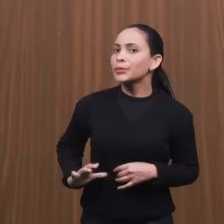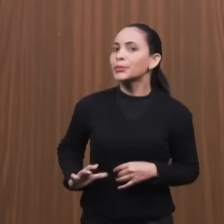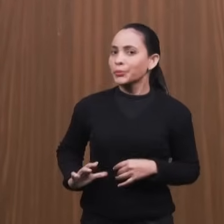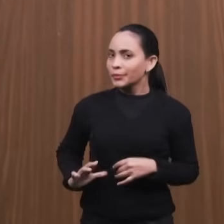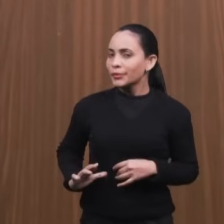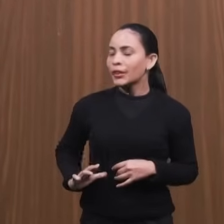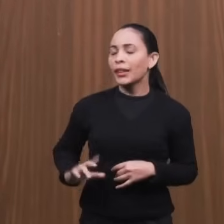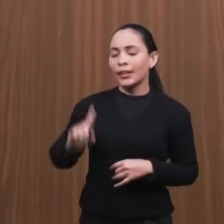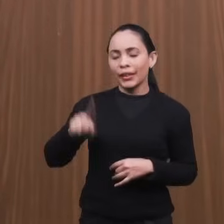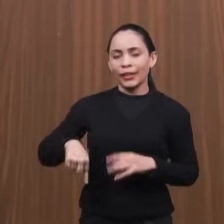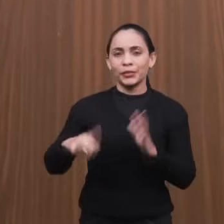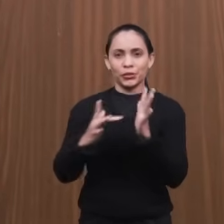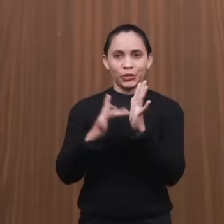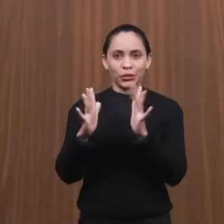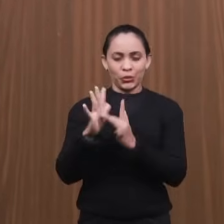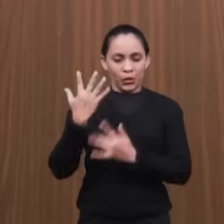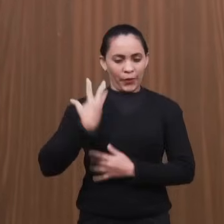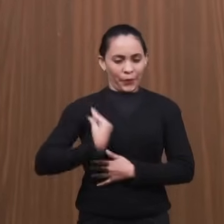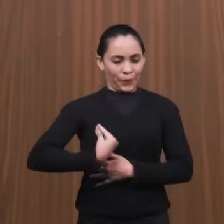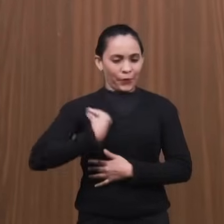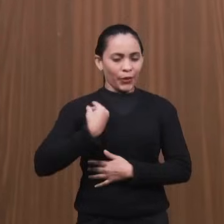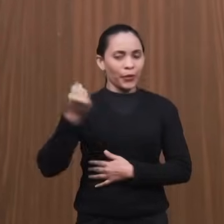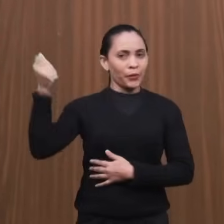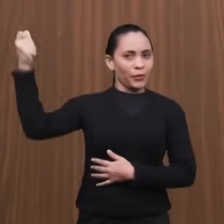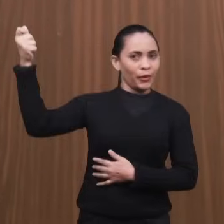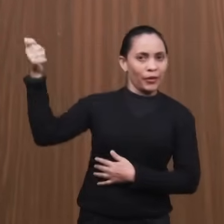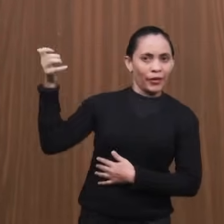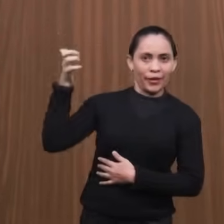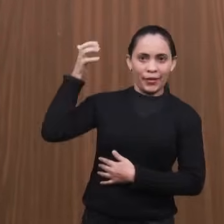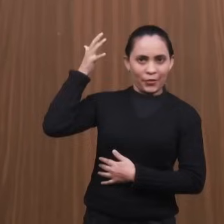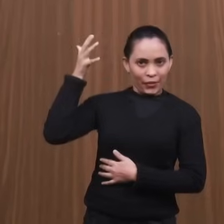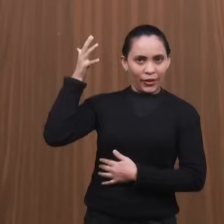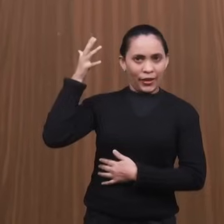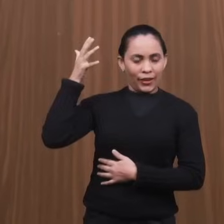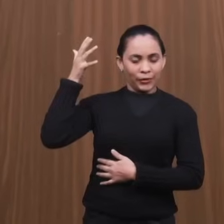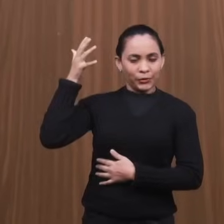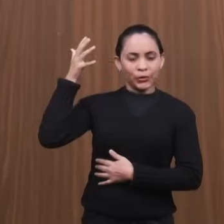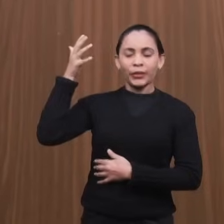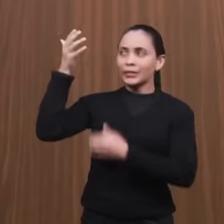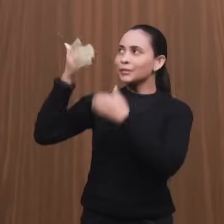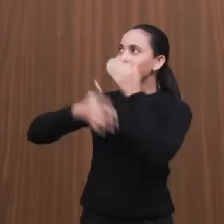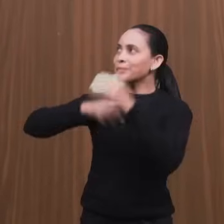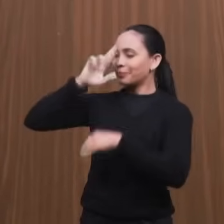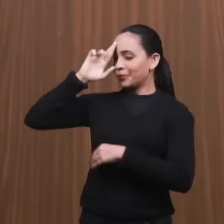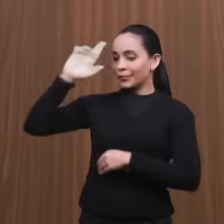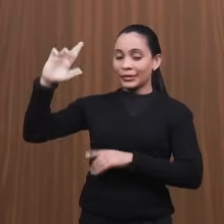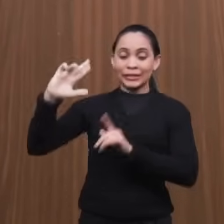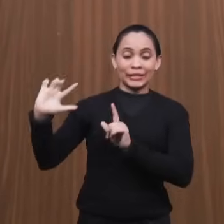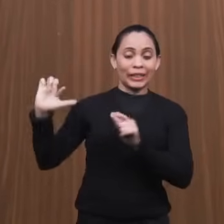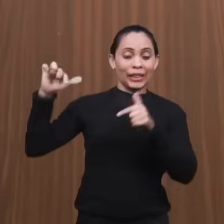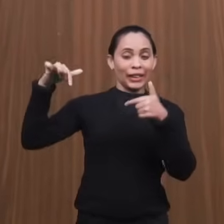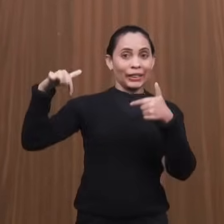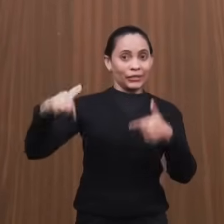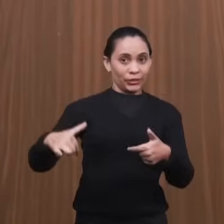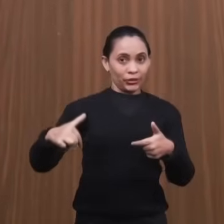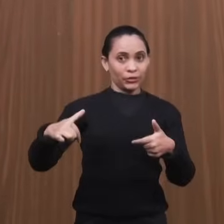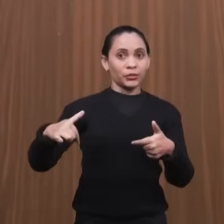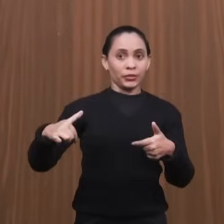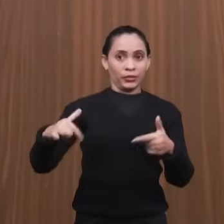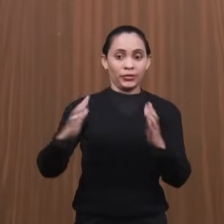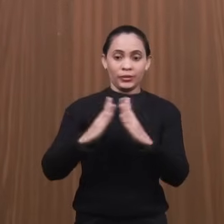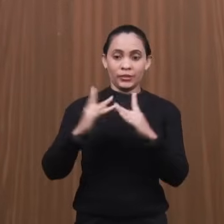seja, é o Jesus vivo, revelado, que está presente no meio da igreja. E porque ele